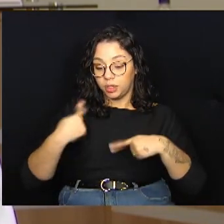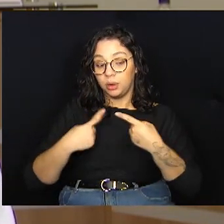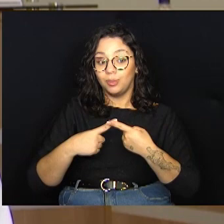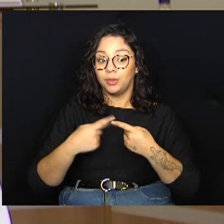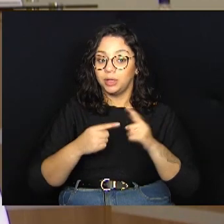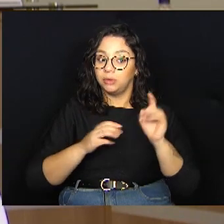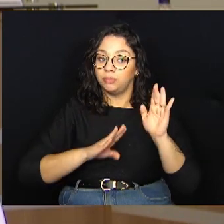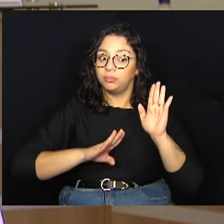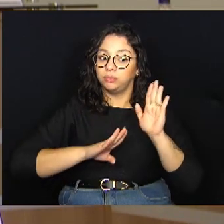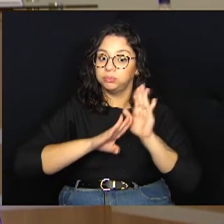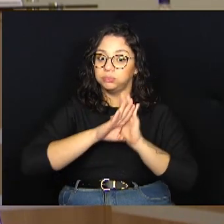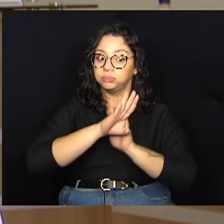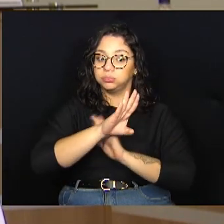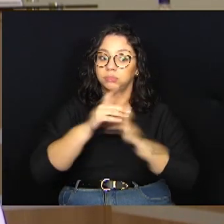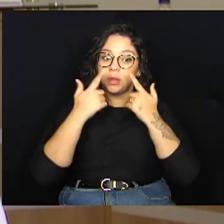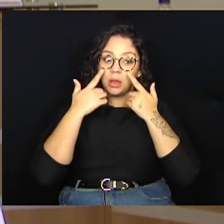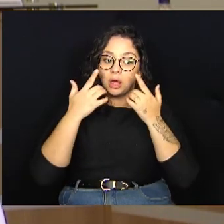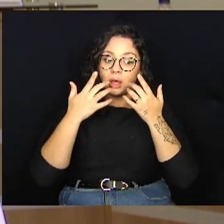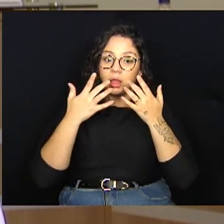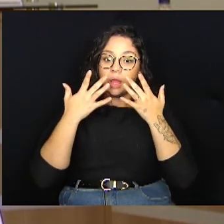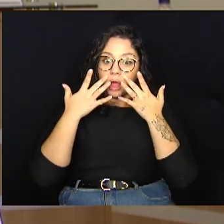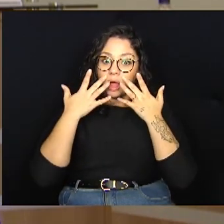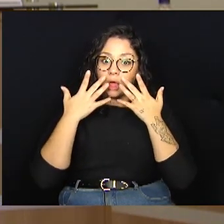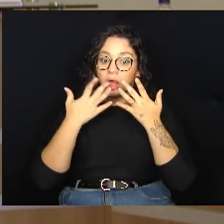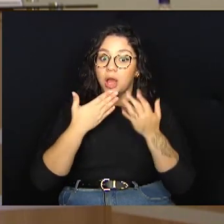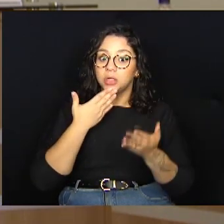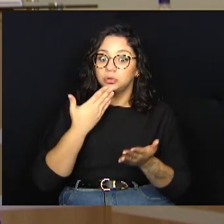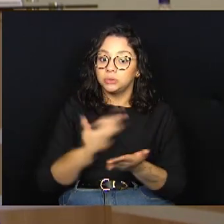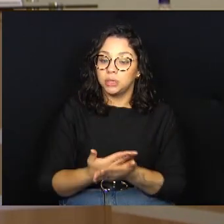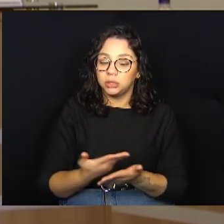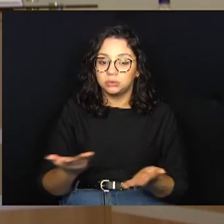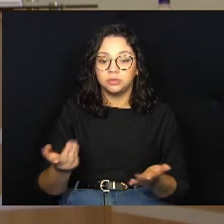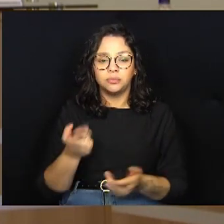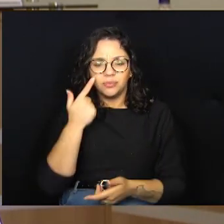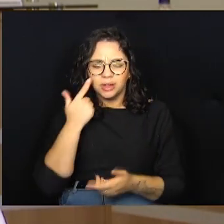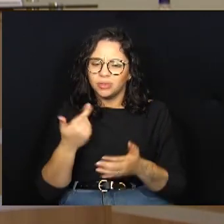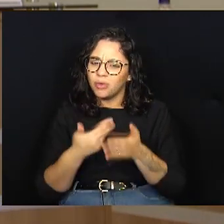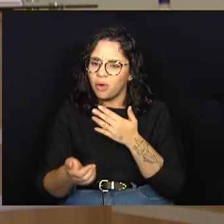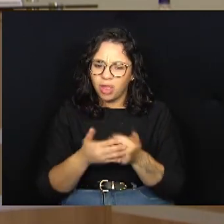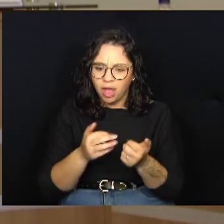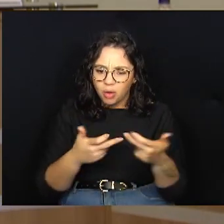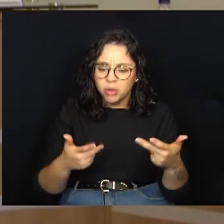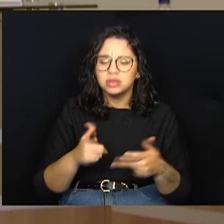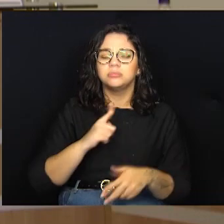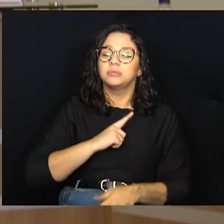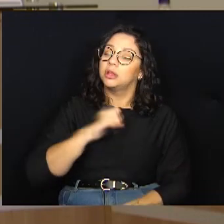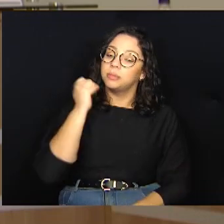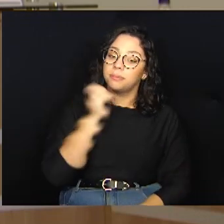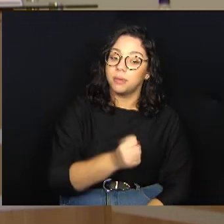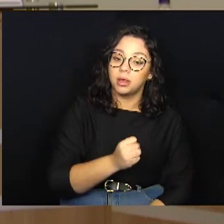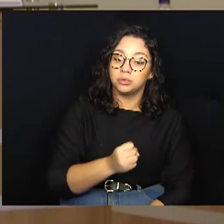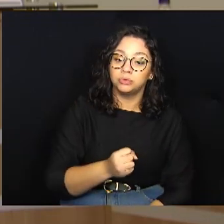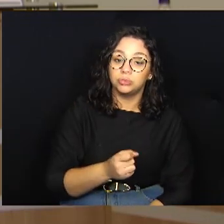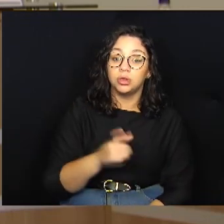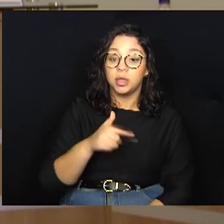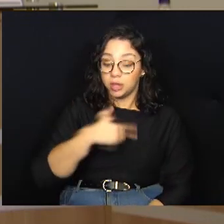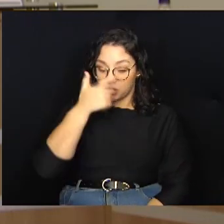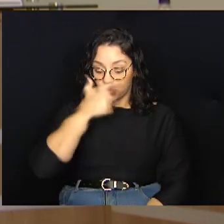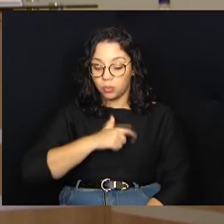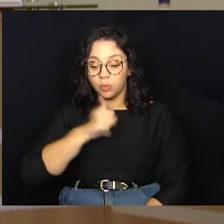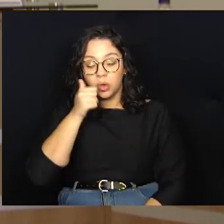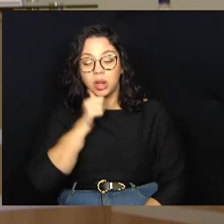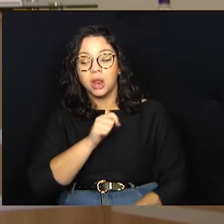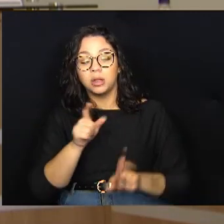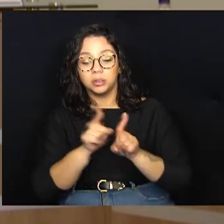muito. Hoje a gente tem visto que qualquer coisa vão lá e matam as mulheres. Como mulher e representante, a gente precisa